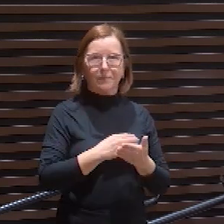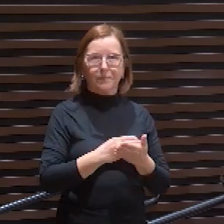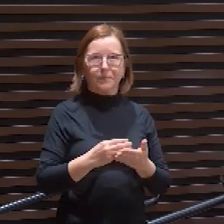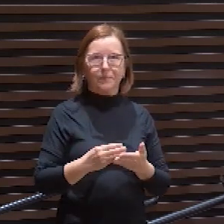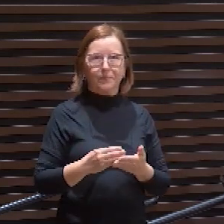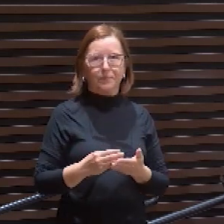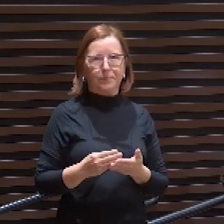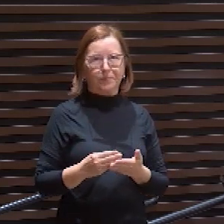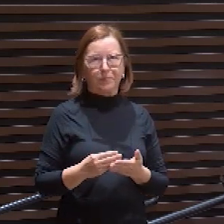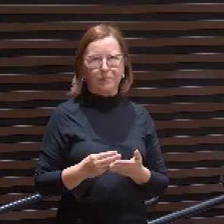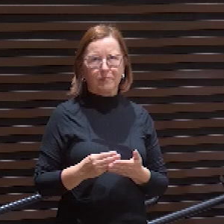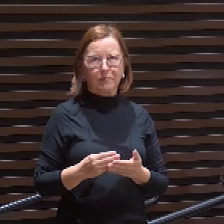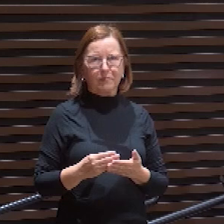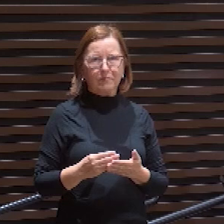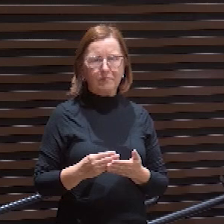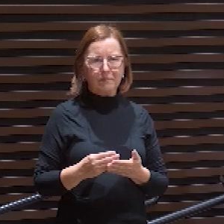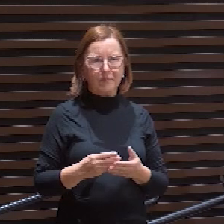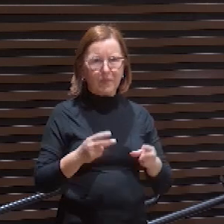Considerai,